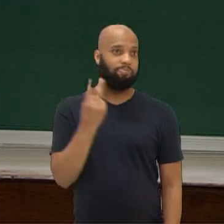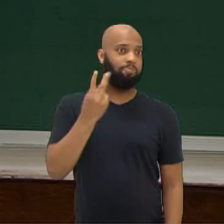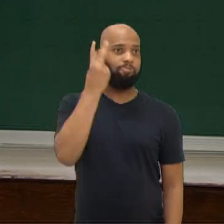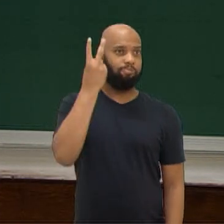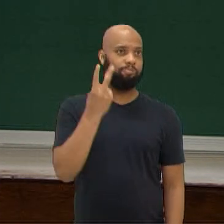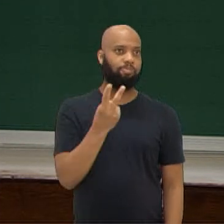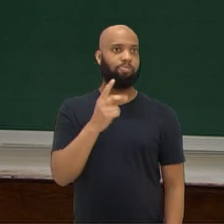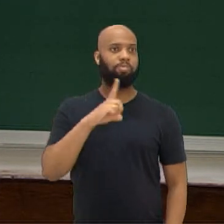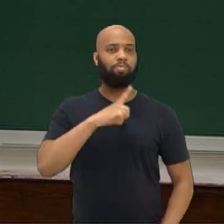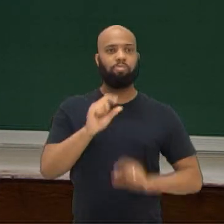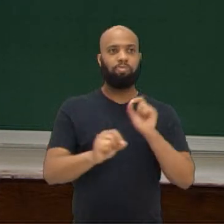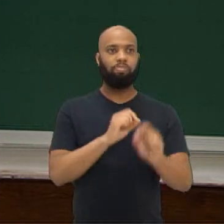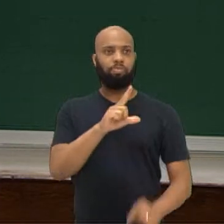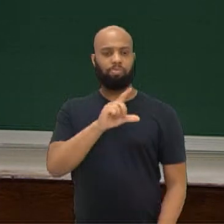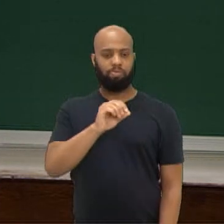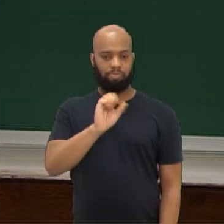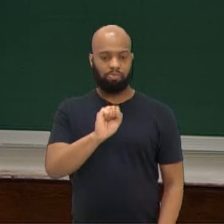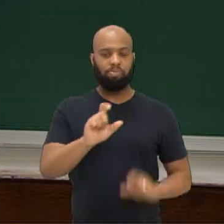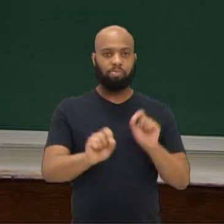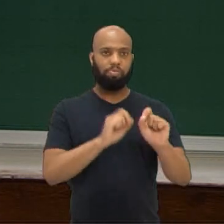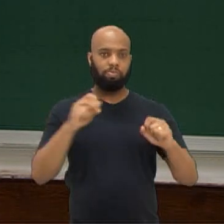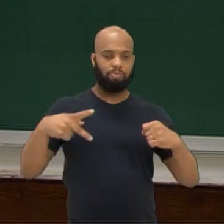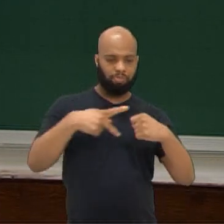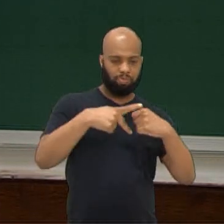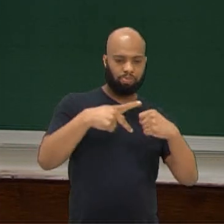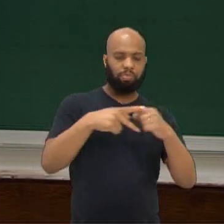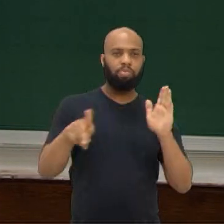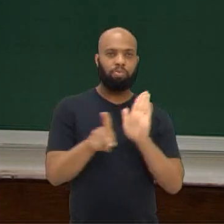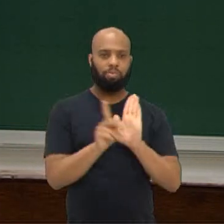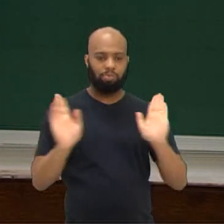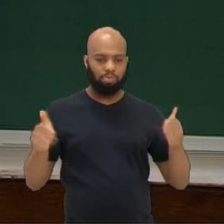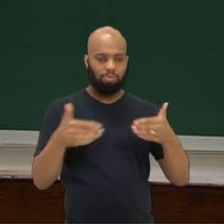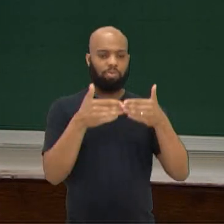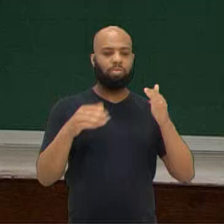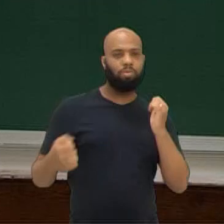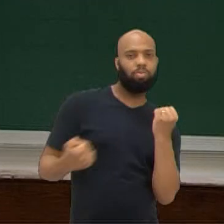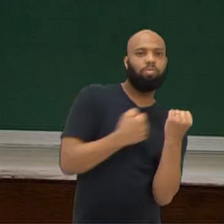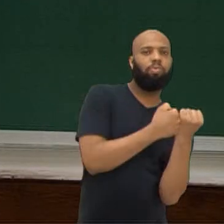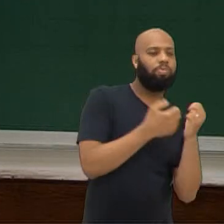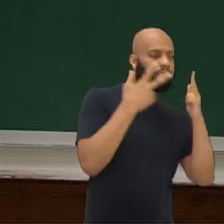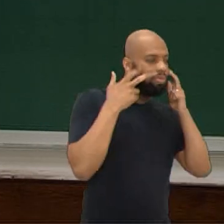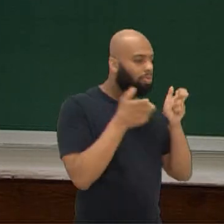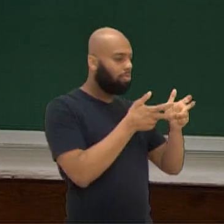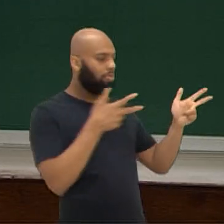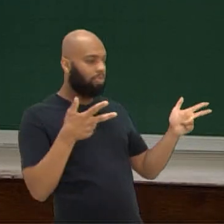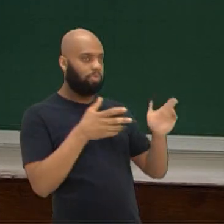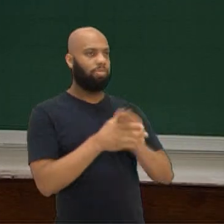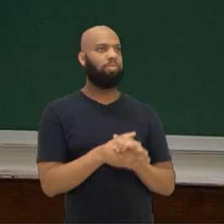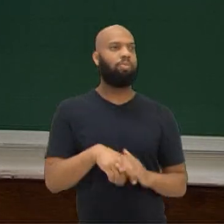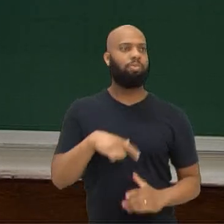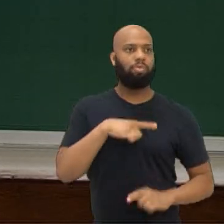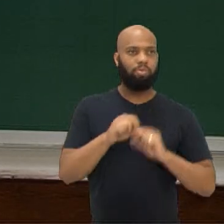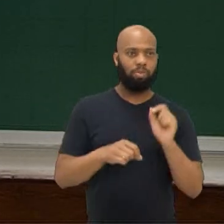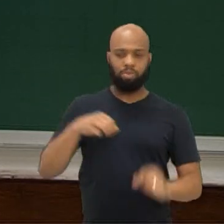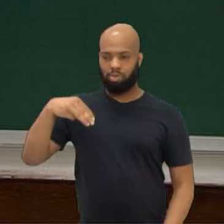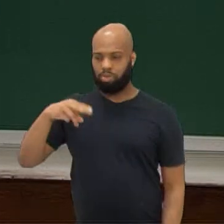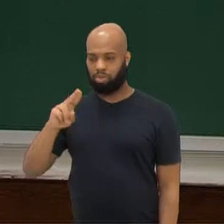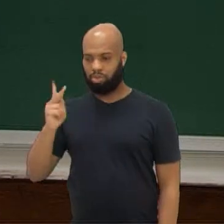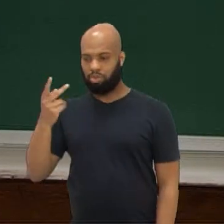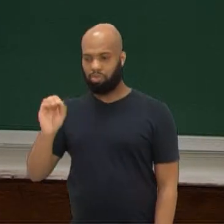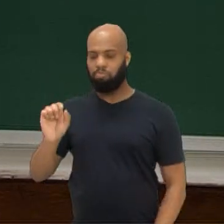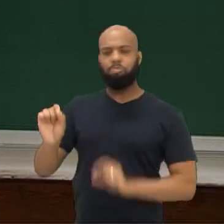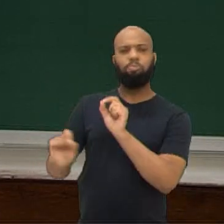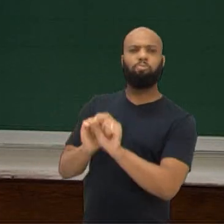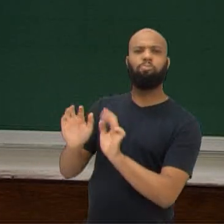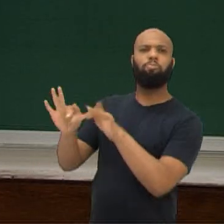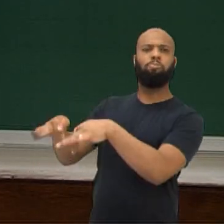acordáis? Los é o pronome complemento que substitui a los indígenas. Valorá-los mucho. Mucho, ponto final.